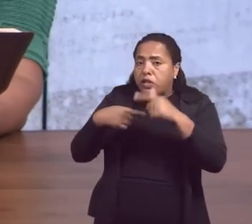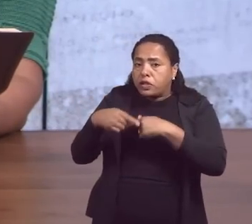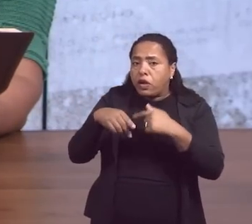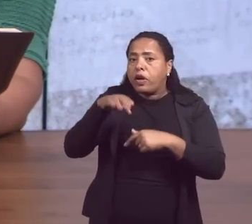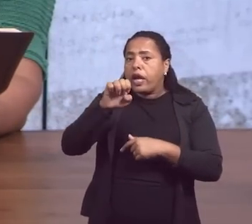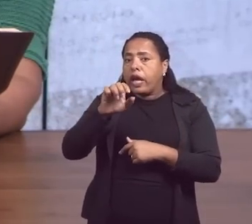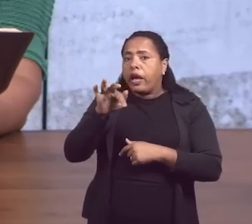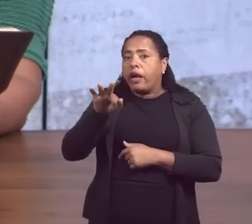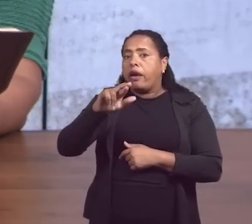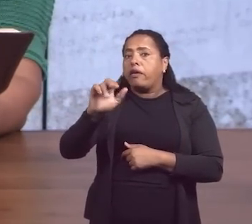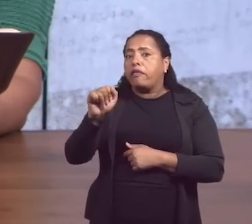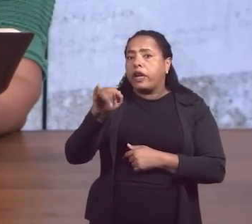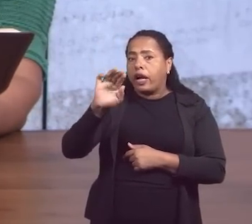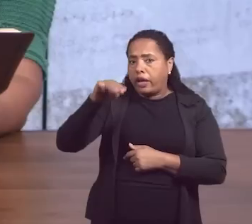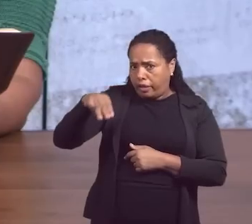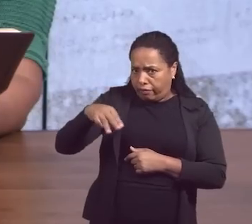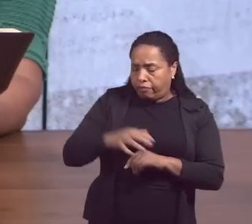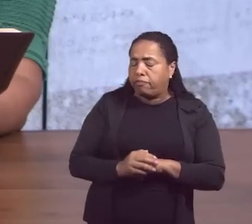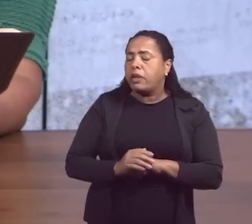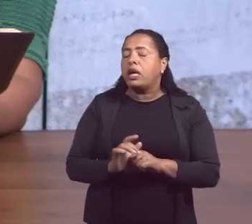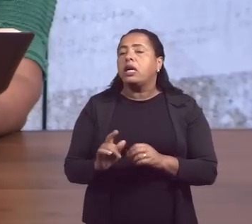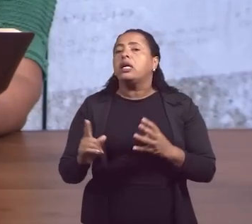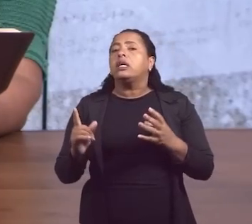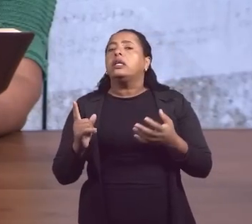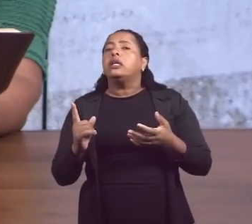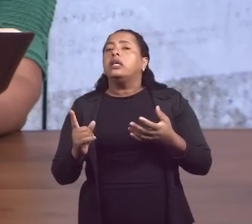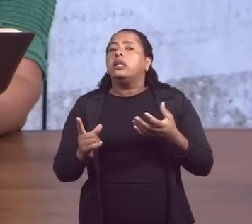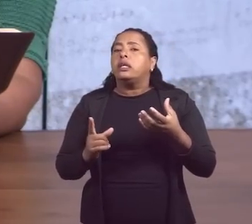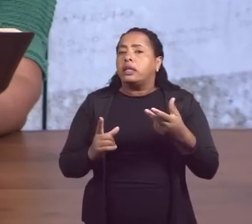de Sifitã. E da tribo dos